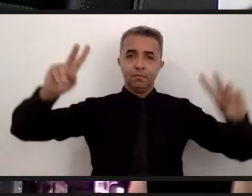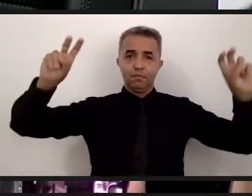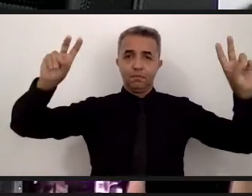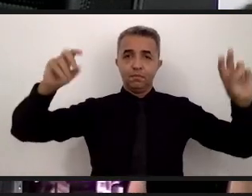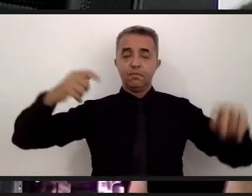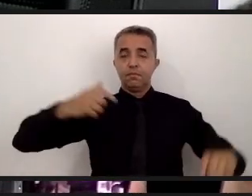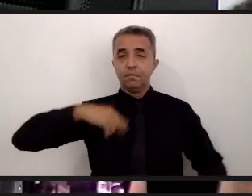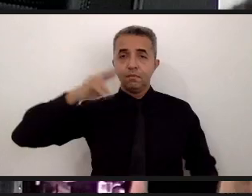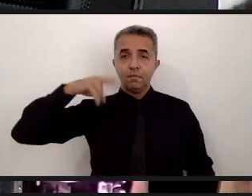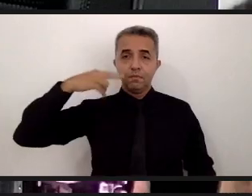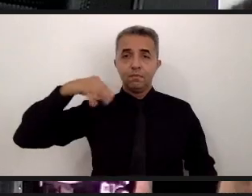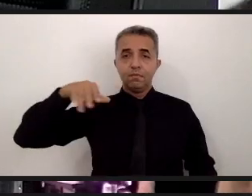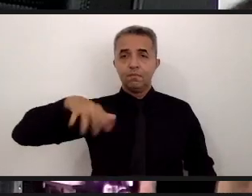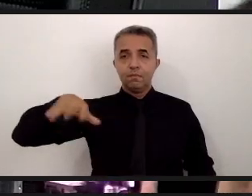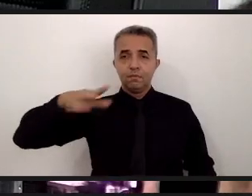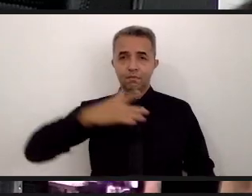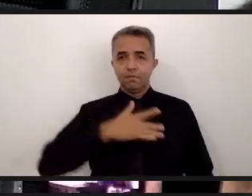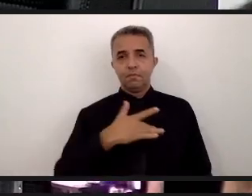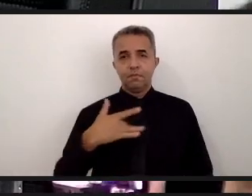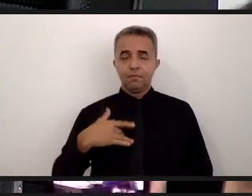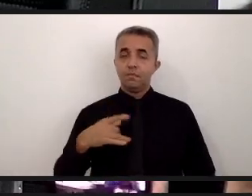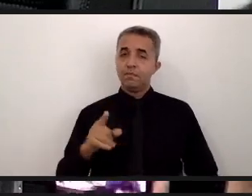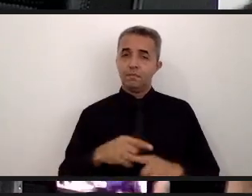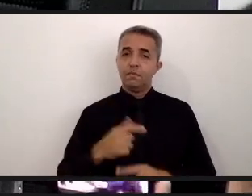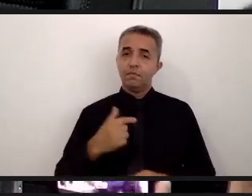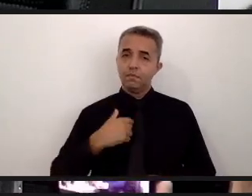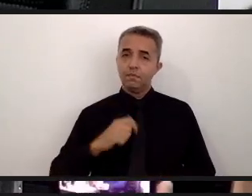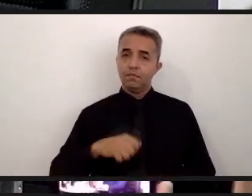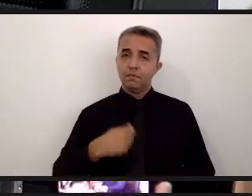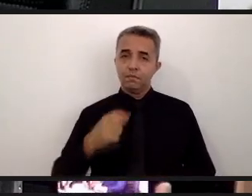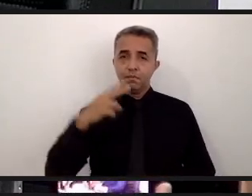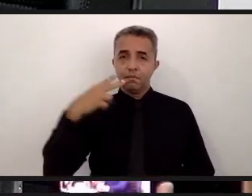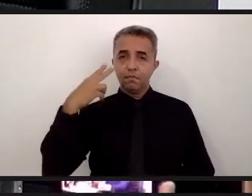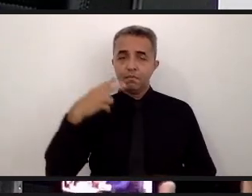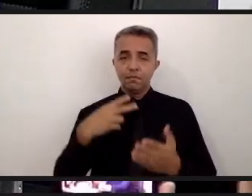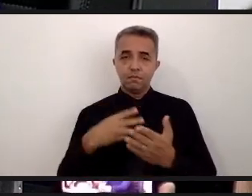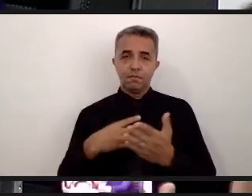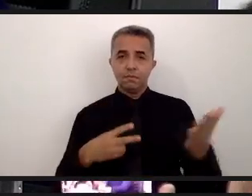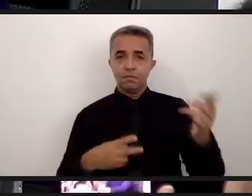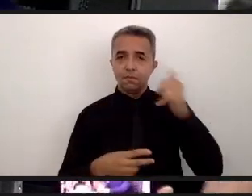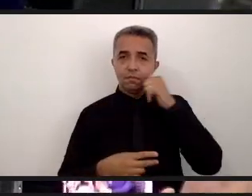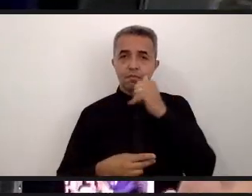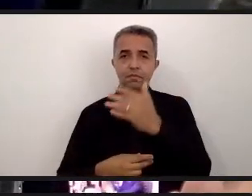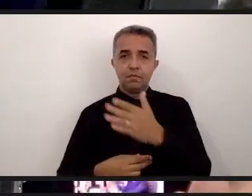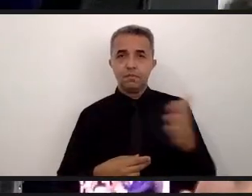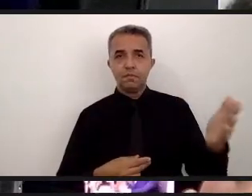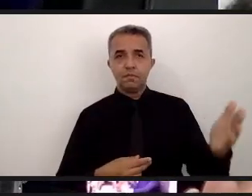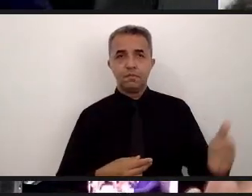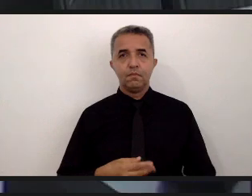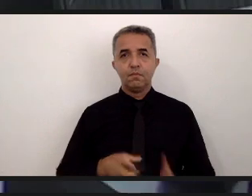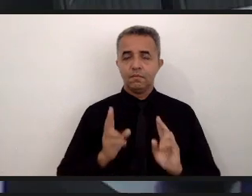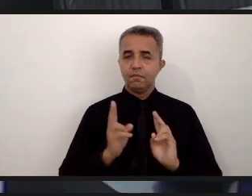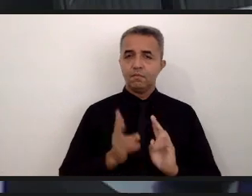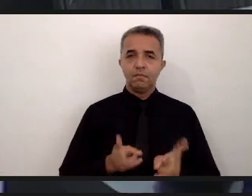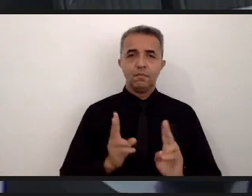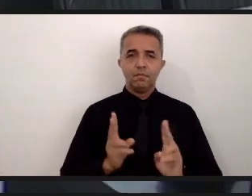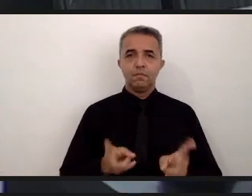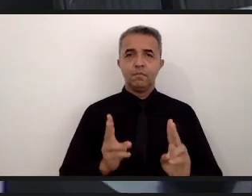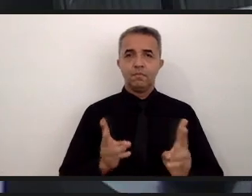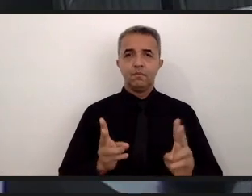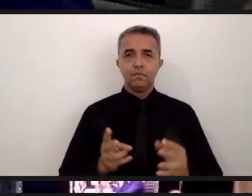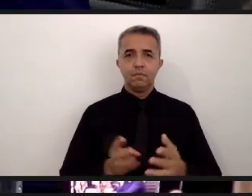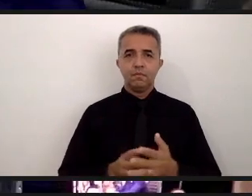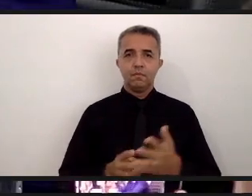da saúde, mas também eu sou o vereador das mulheres. Eu faço a defesa a todo momento aqui dentro, obrigado, dentro